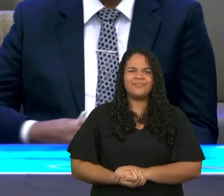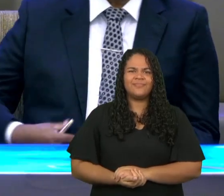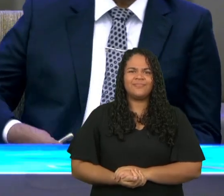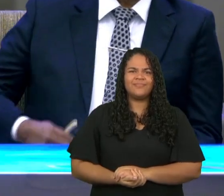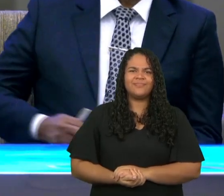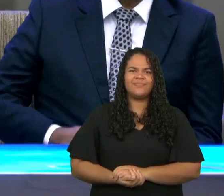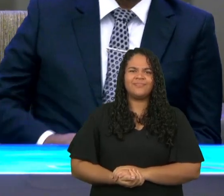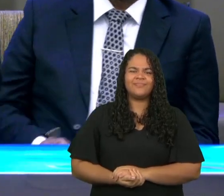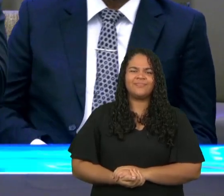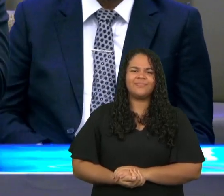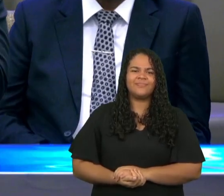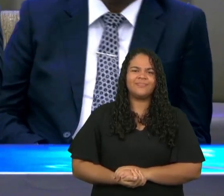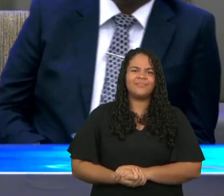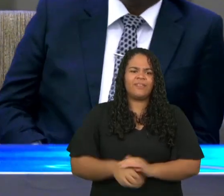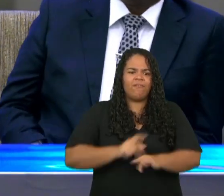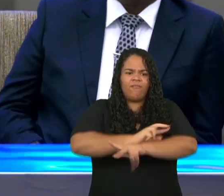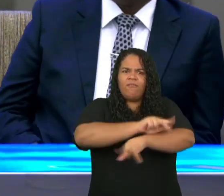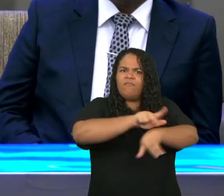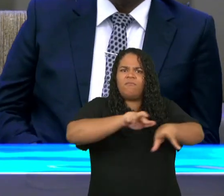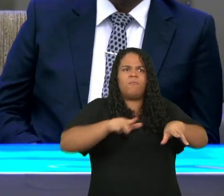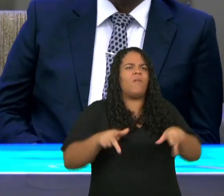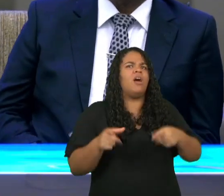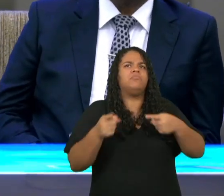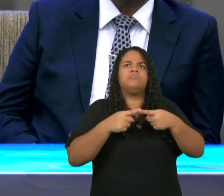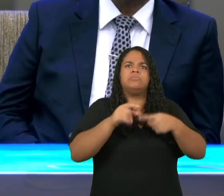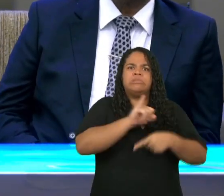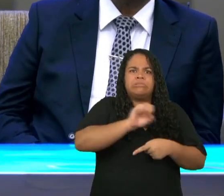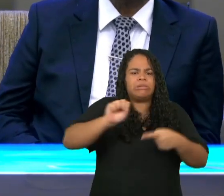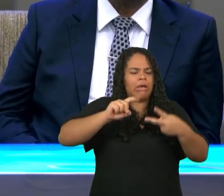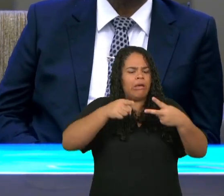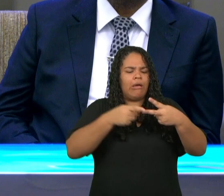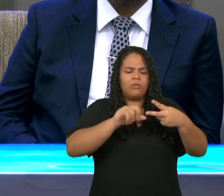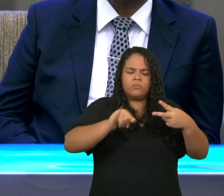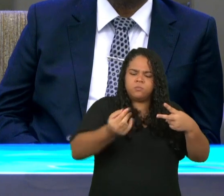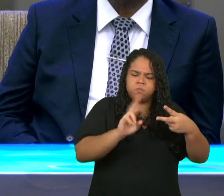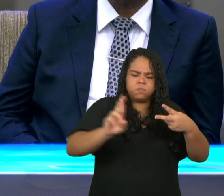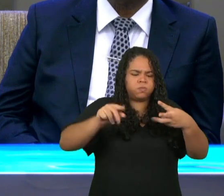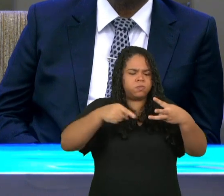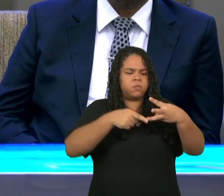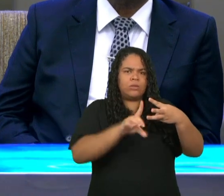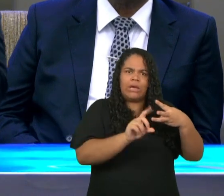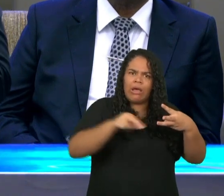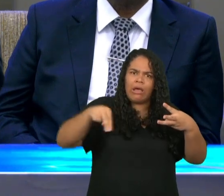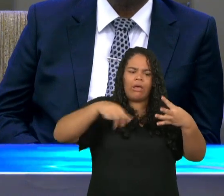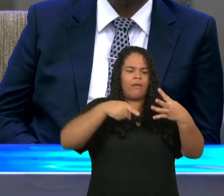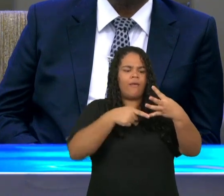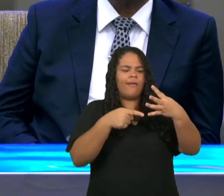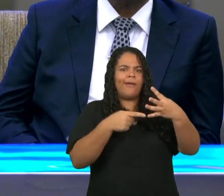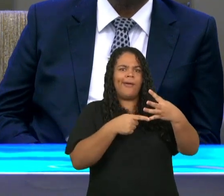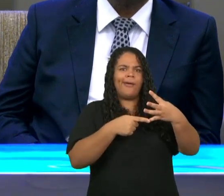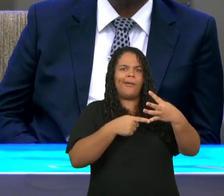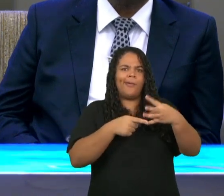Isaías, Jeremias, Daniel, Pedro, Paulo, eles não nasceram